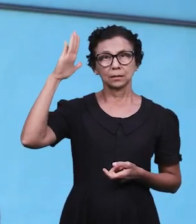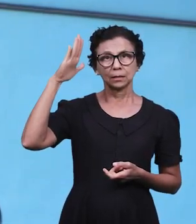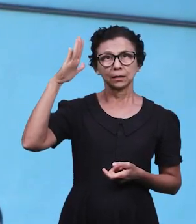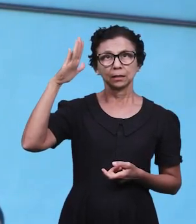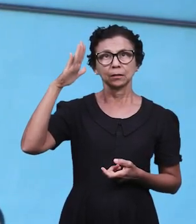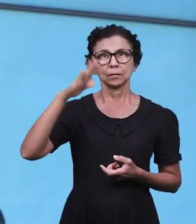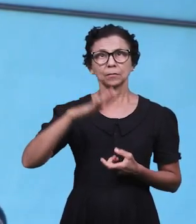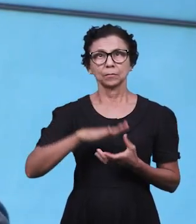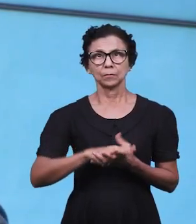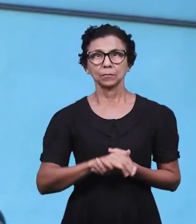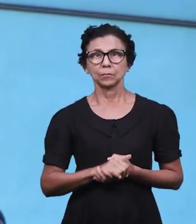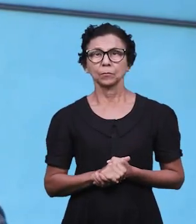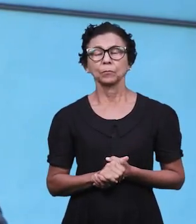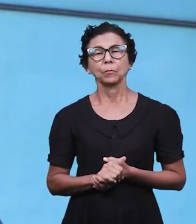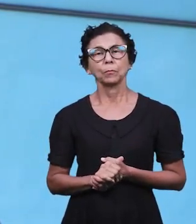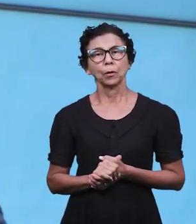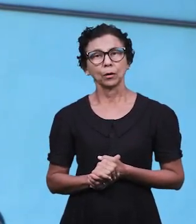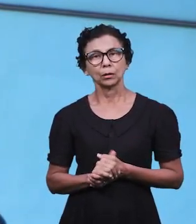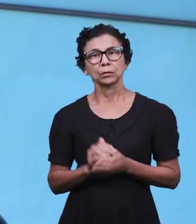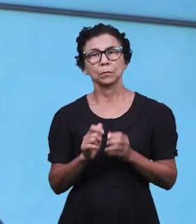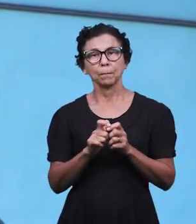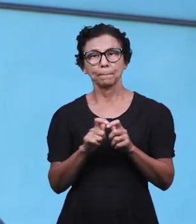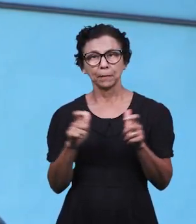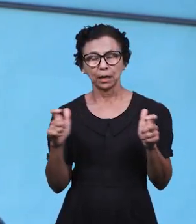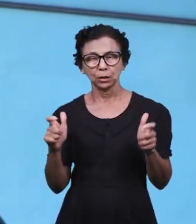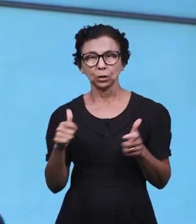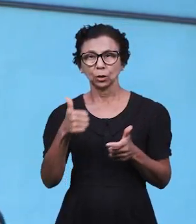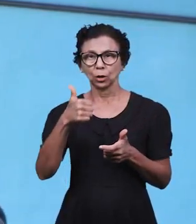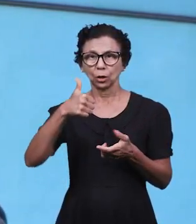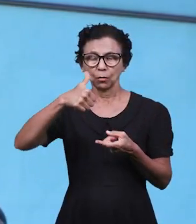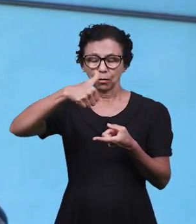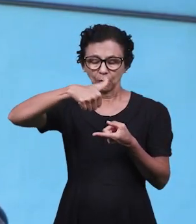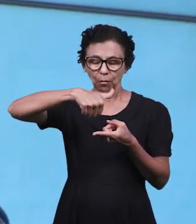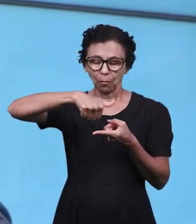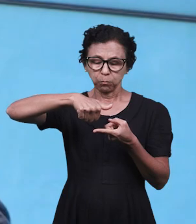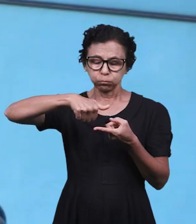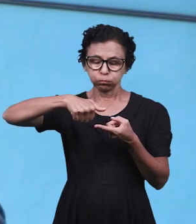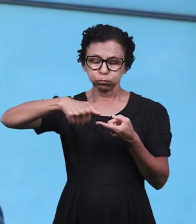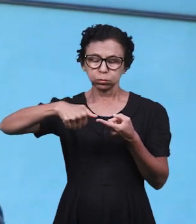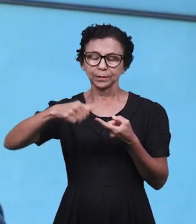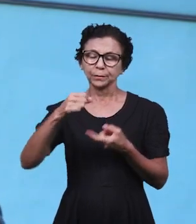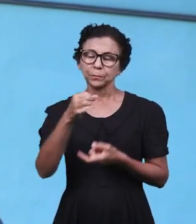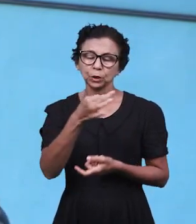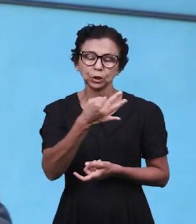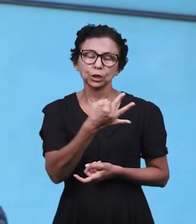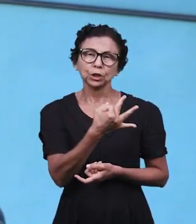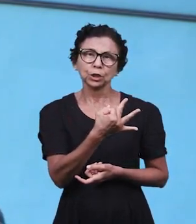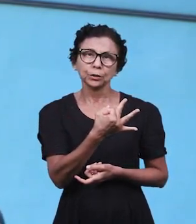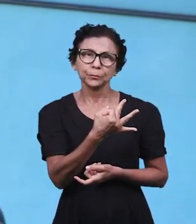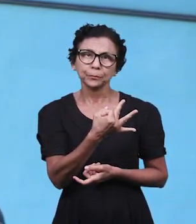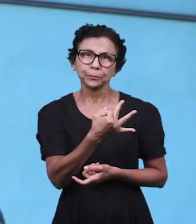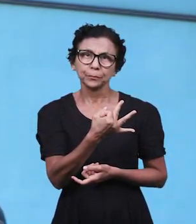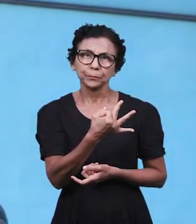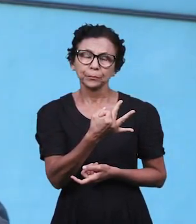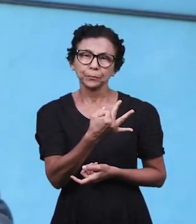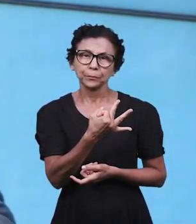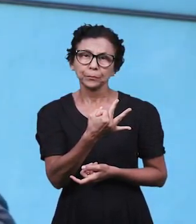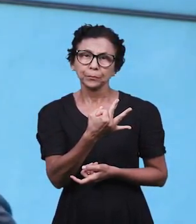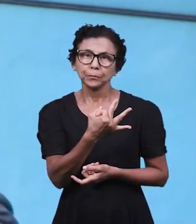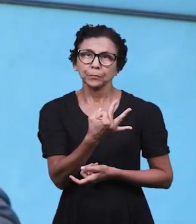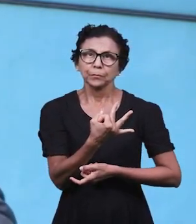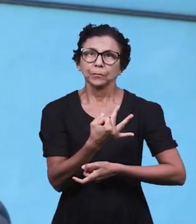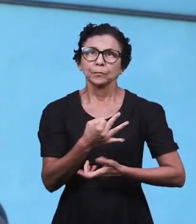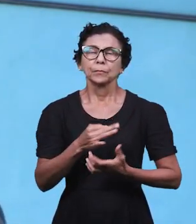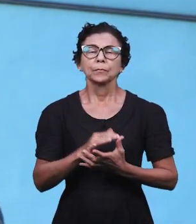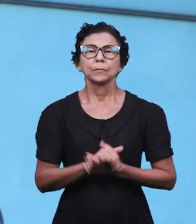de idade, eu posso já lançar mão de uma quantidade igual ou semelhante a um grão de ervilha.